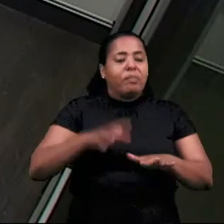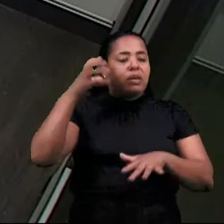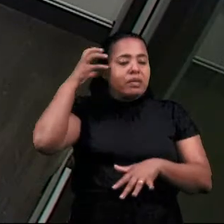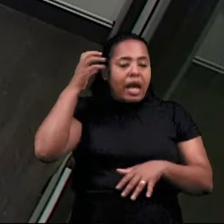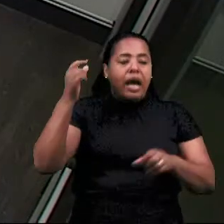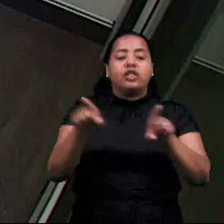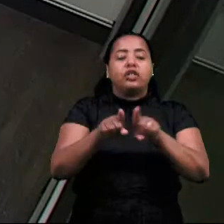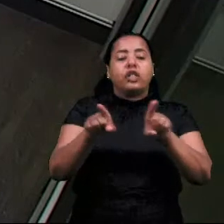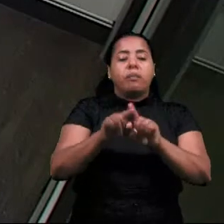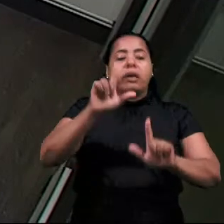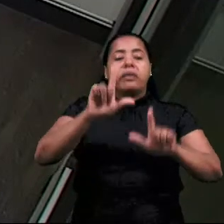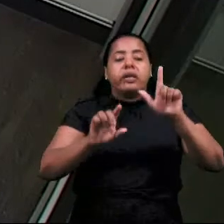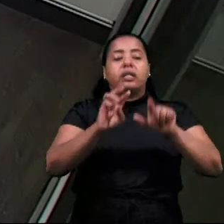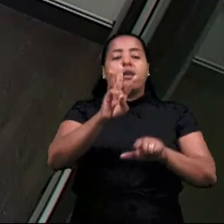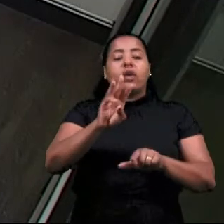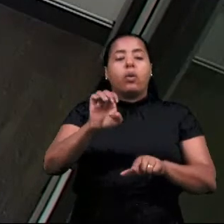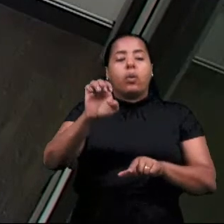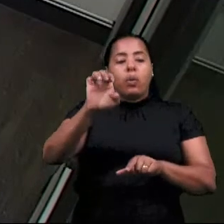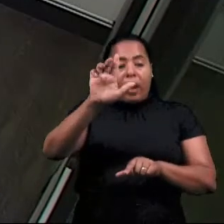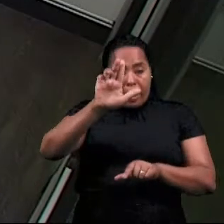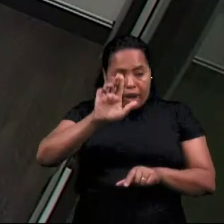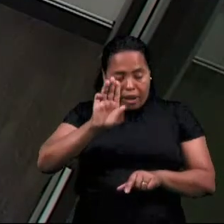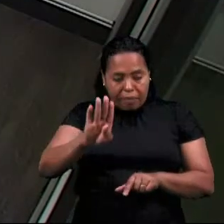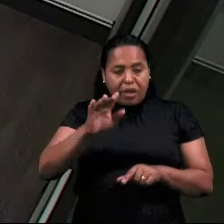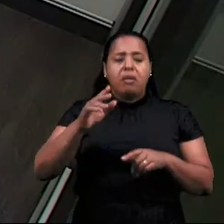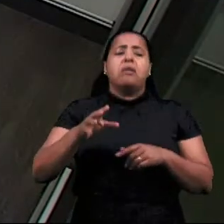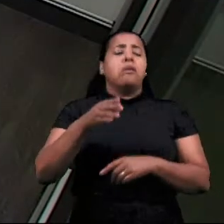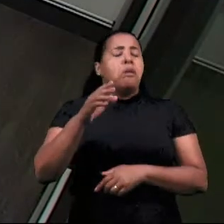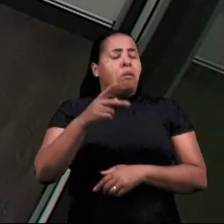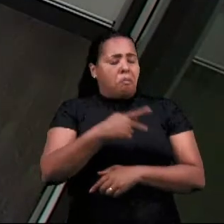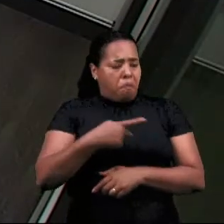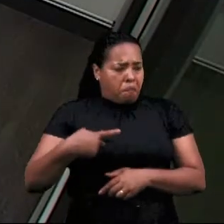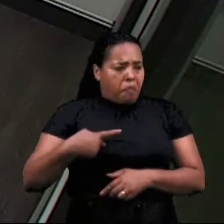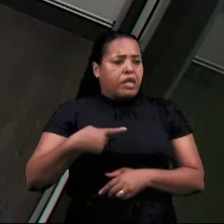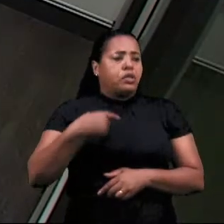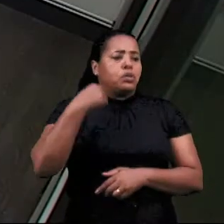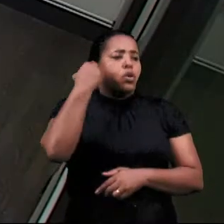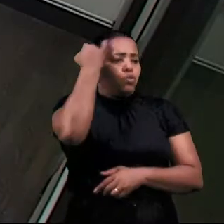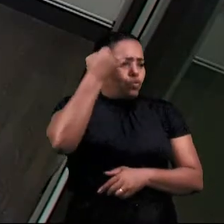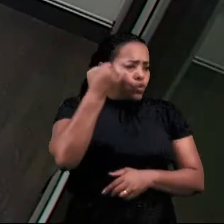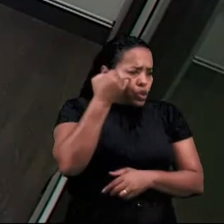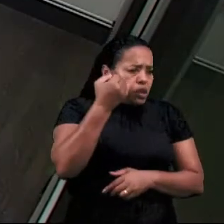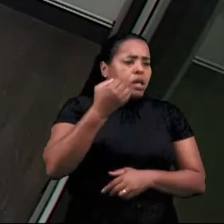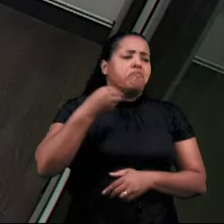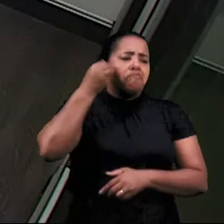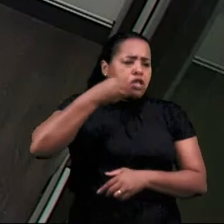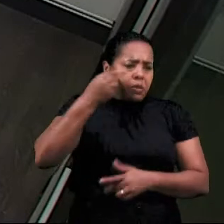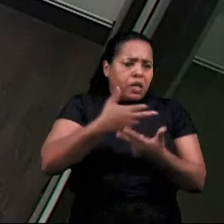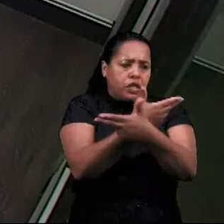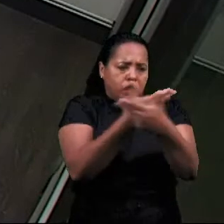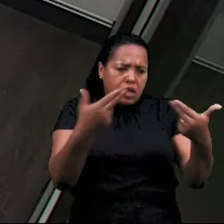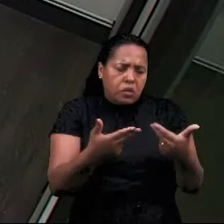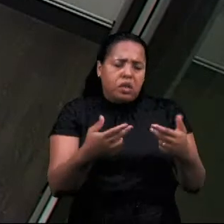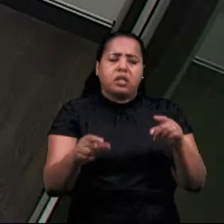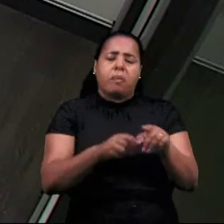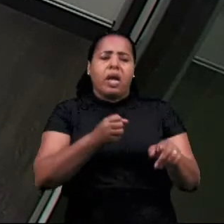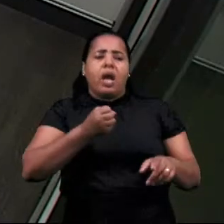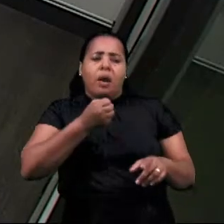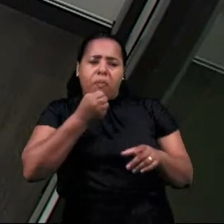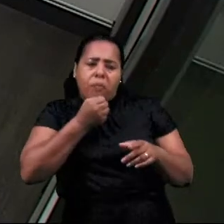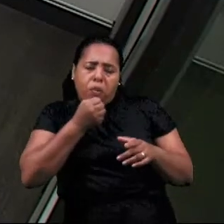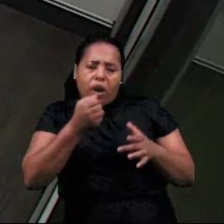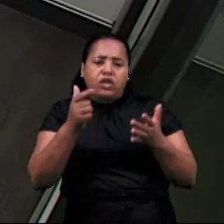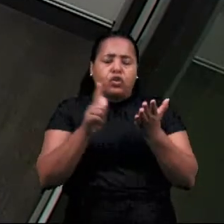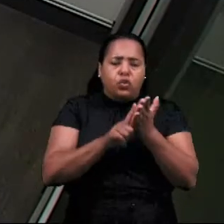Web Manaim. Pastor Josias é um pastor experiente, né? Naquilo que ele faz, né? Como também radialista, como jornalista e